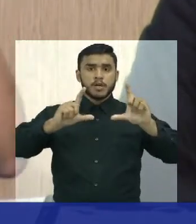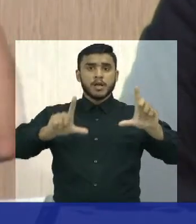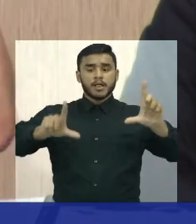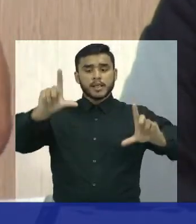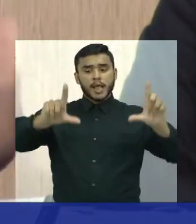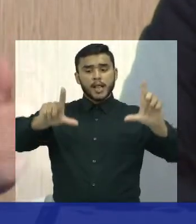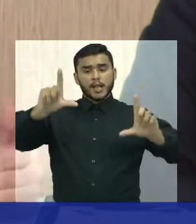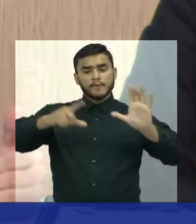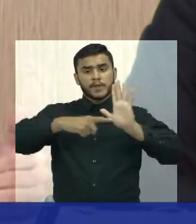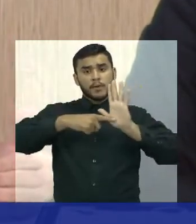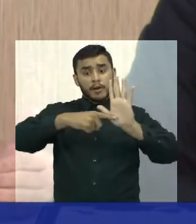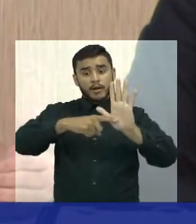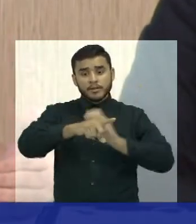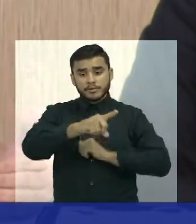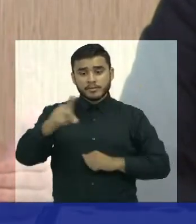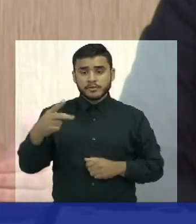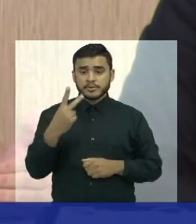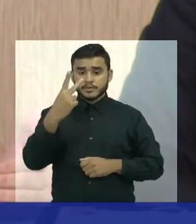passado para